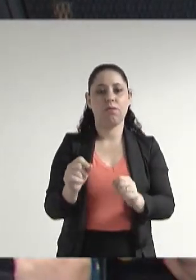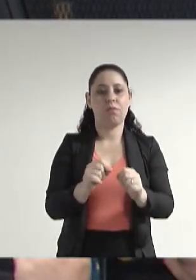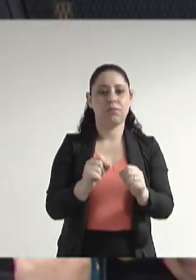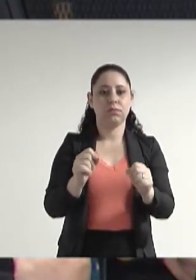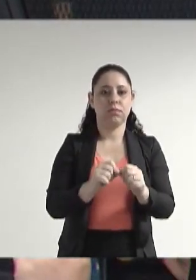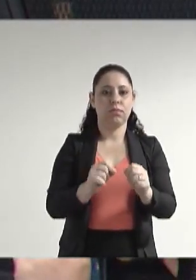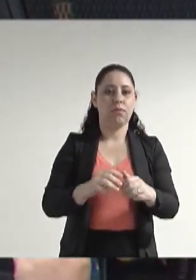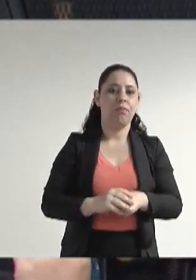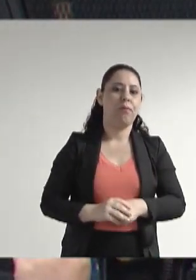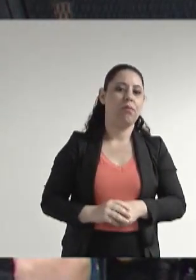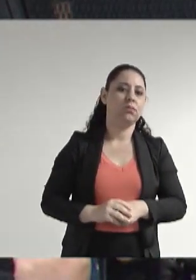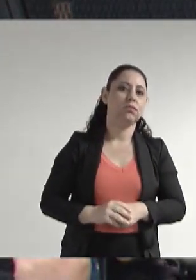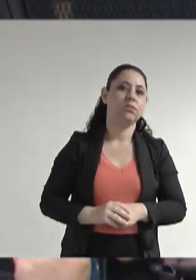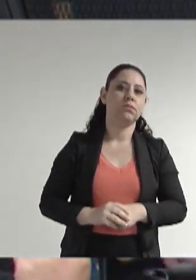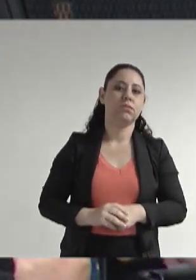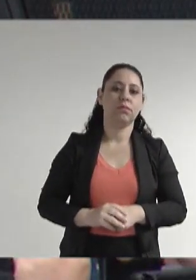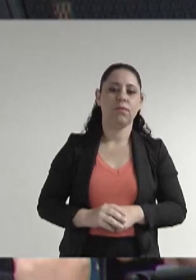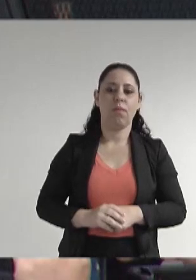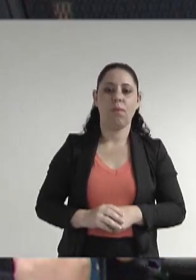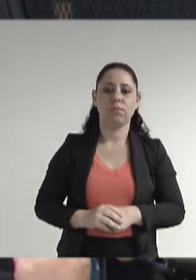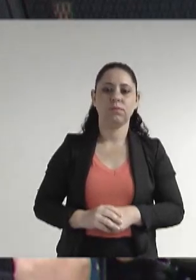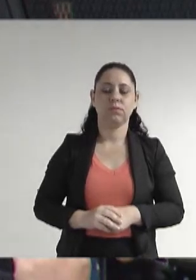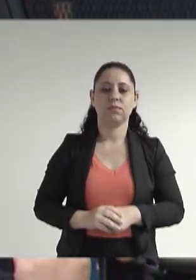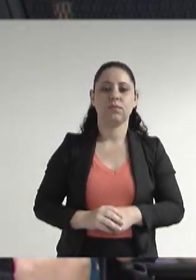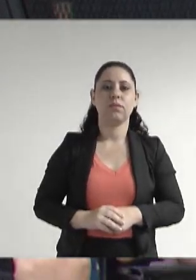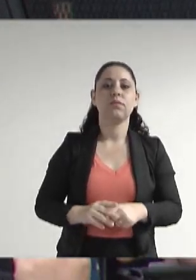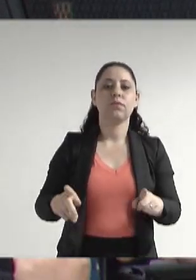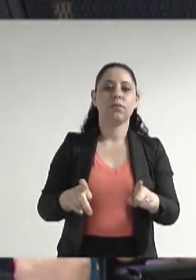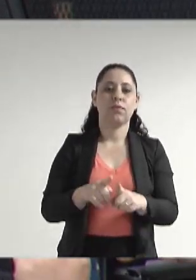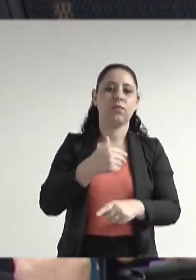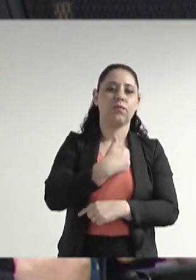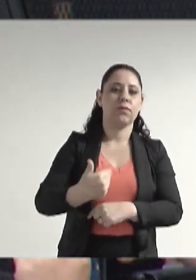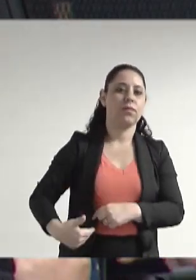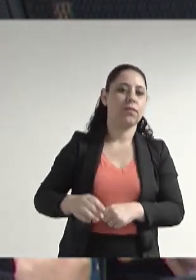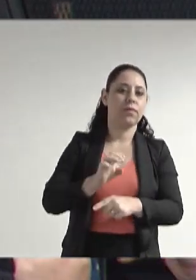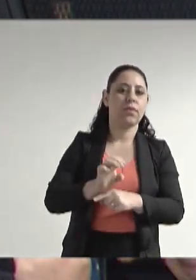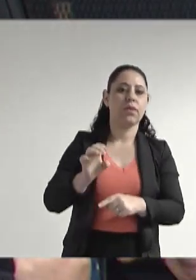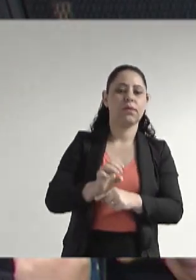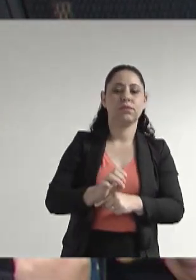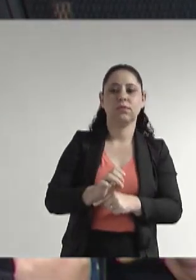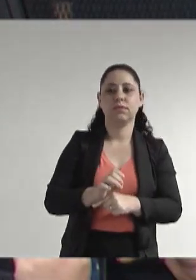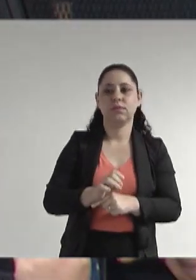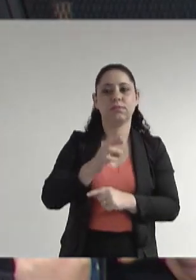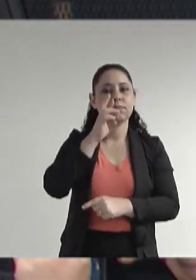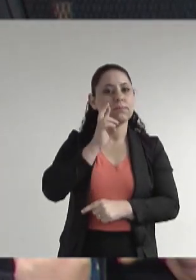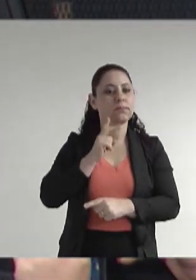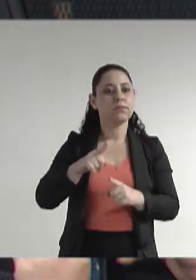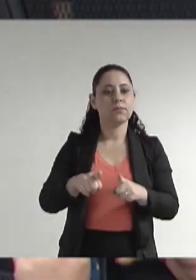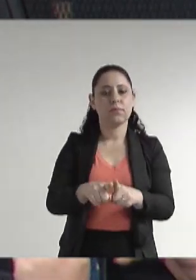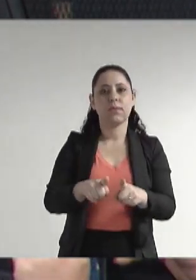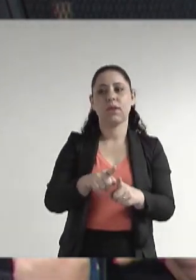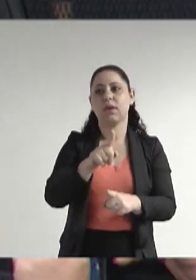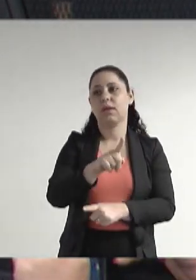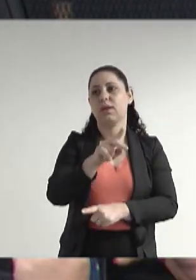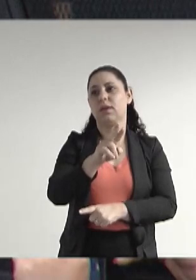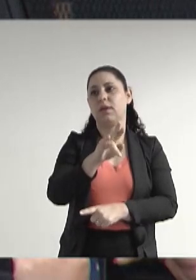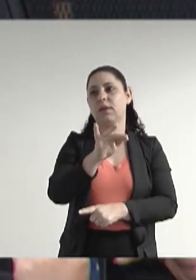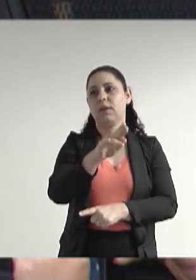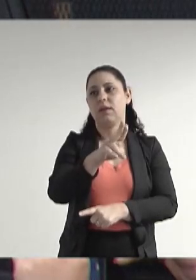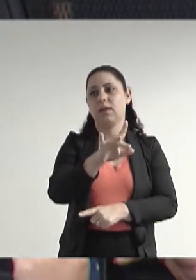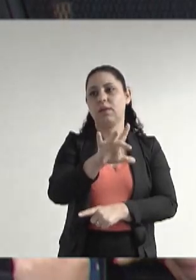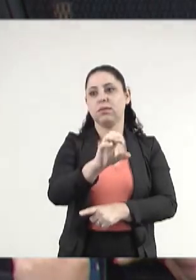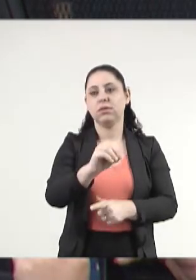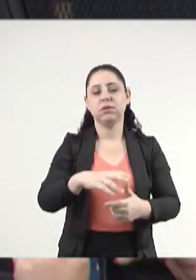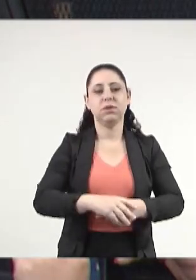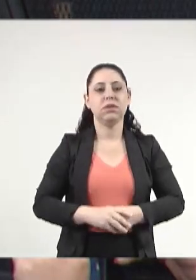encaminhado expediente deste poder ao excelentíssimo governador do Estado, Eduardo Ride, e ao excelentíssimo senhor Guilherme Alcântara de Carvalho,